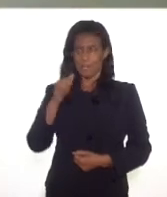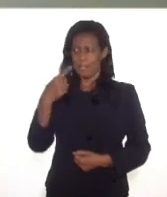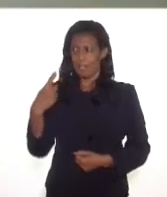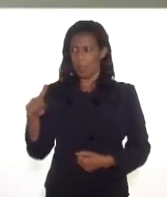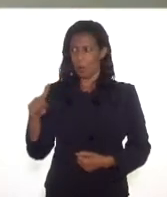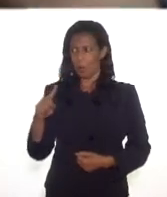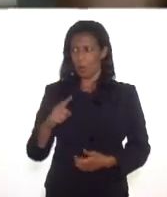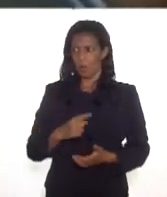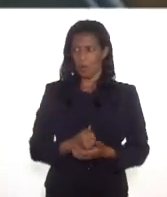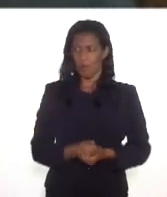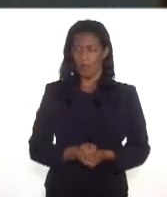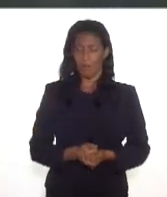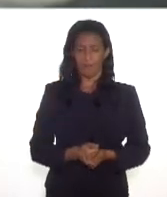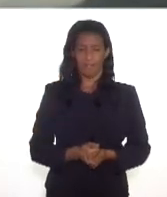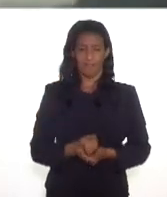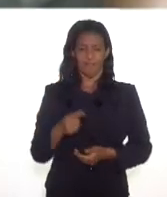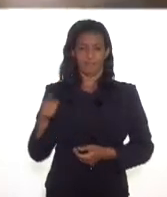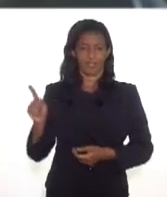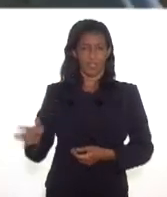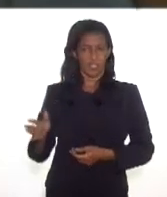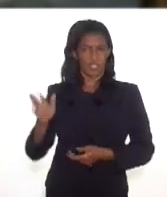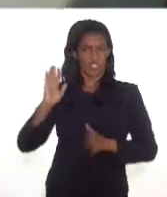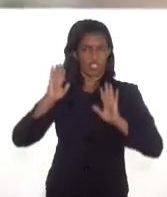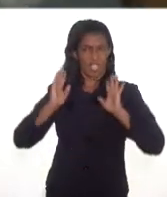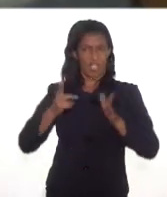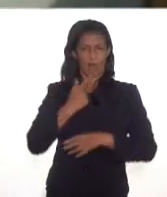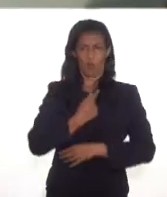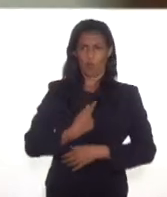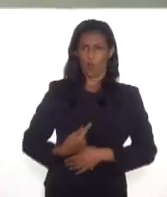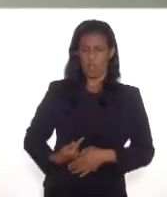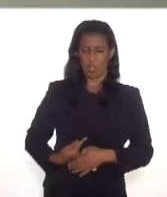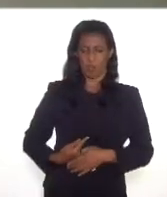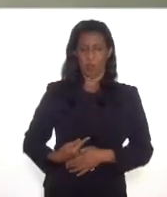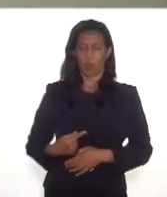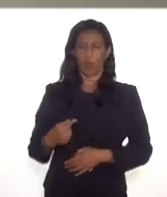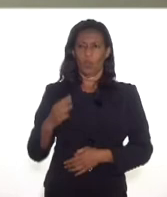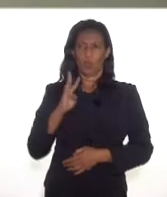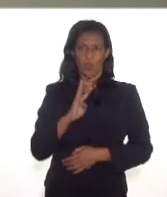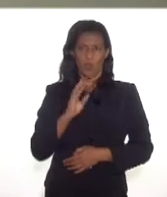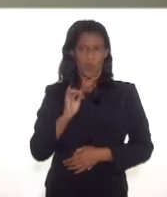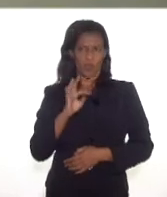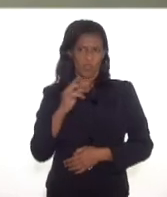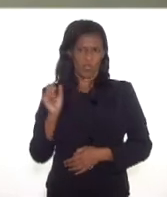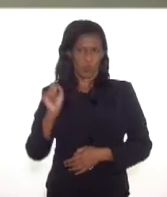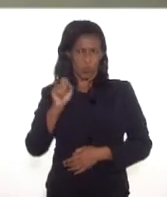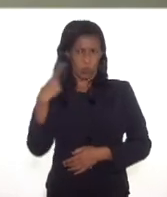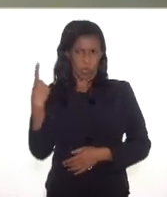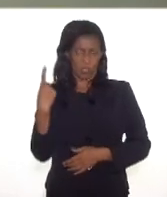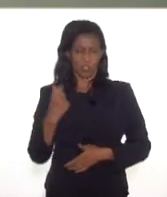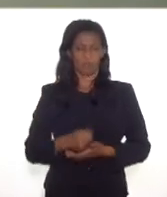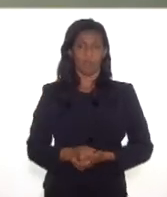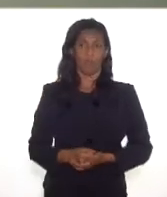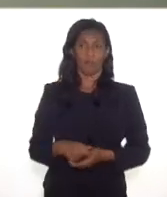governo daquele que já foi governador, Wilson Witzel, queriam fazer o